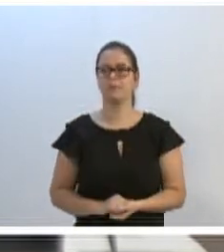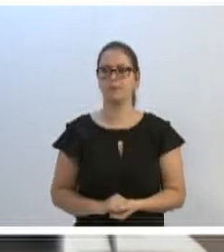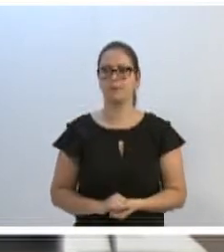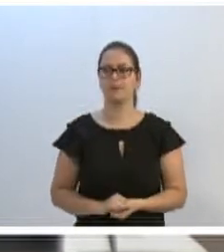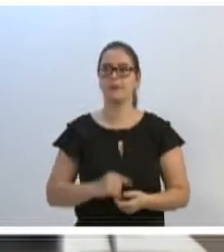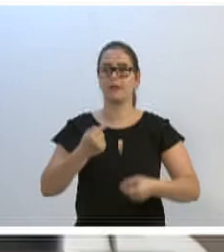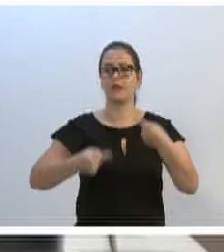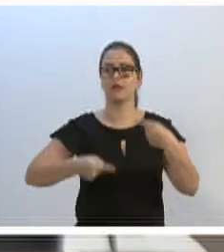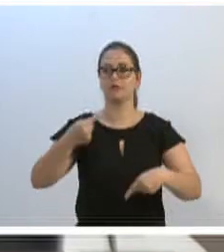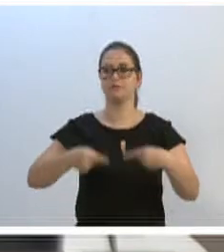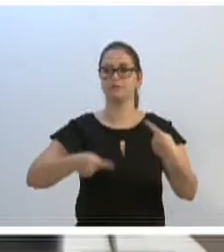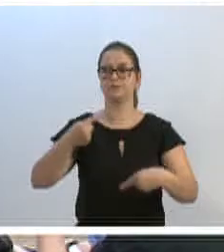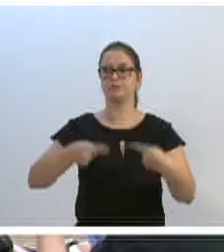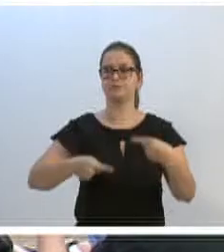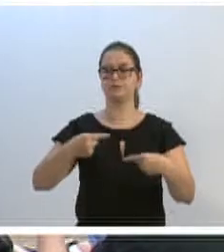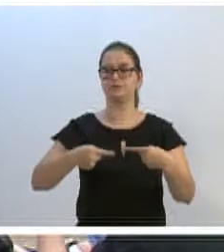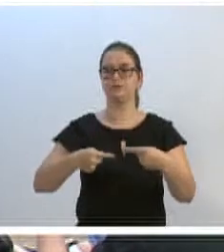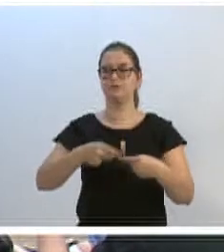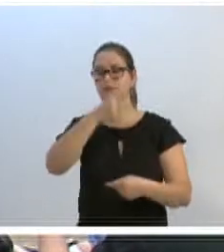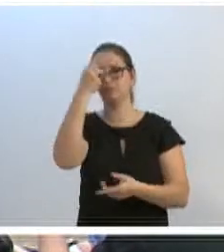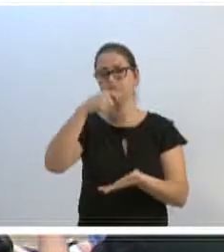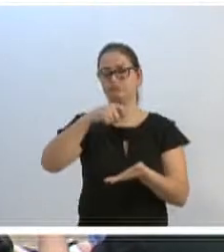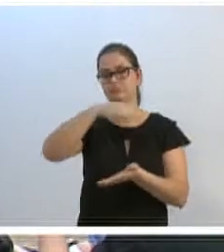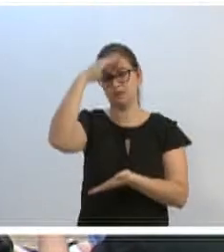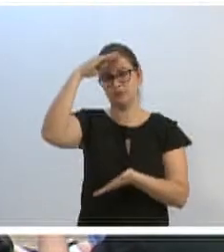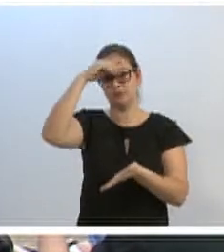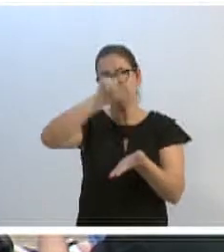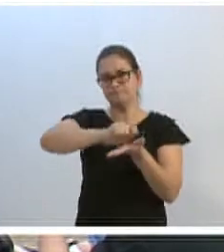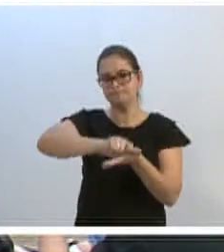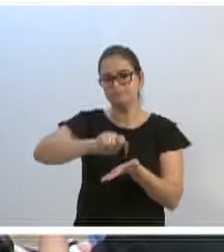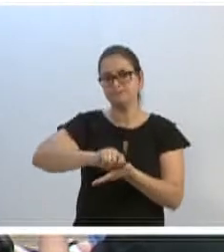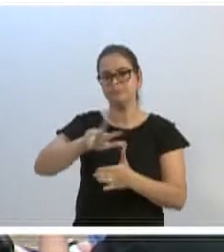Em discussão, o autor do projeto.